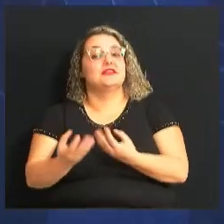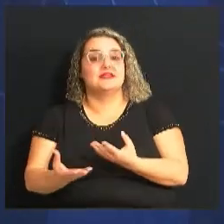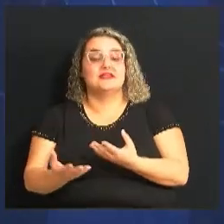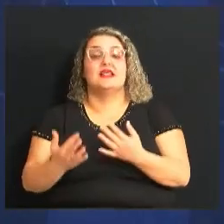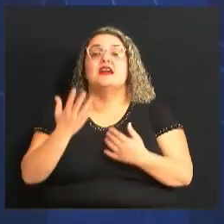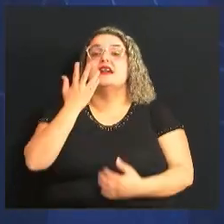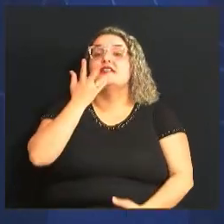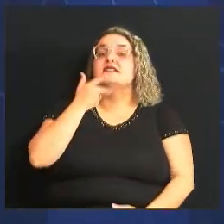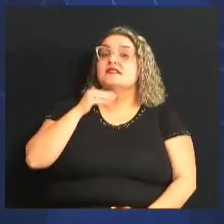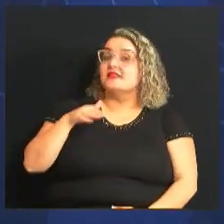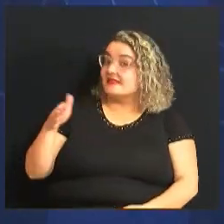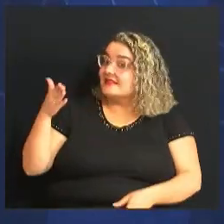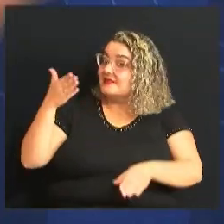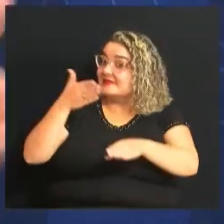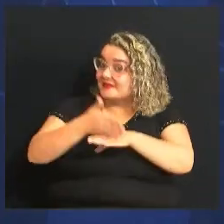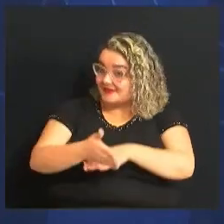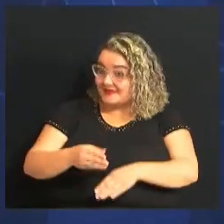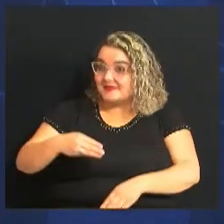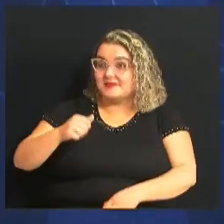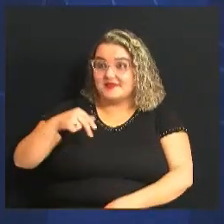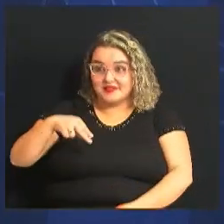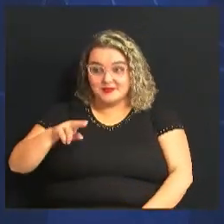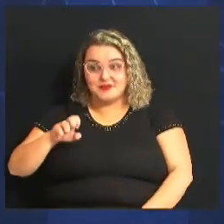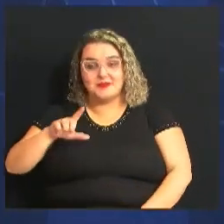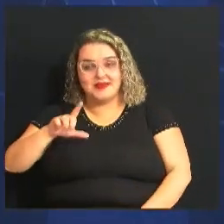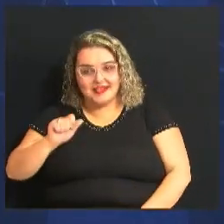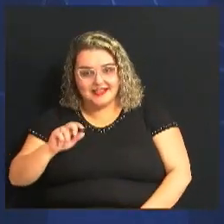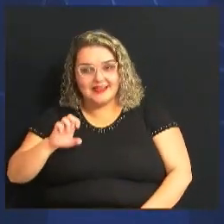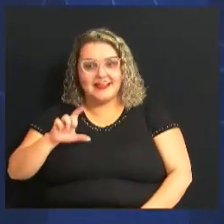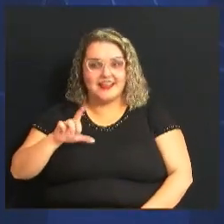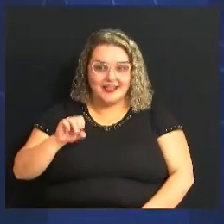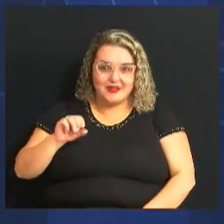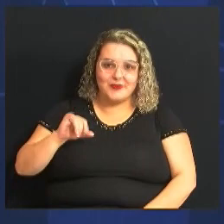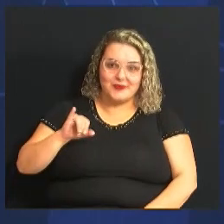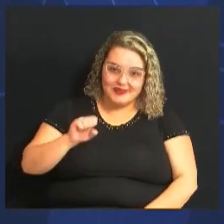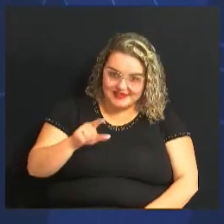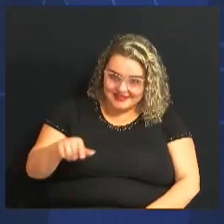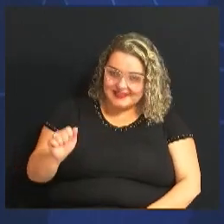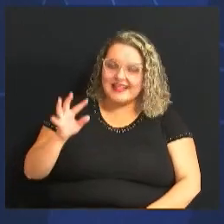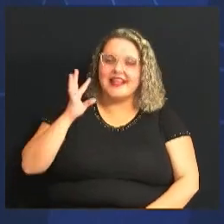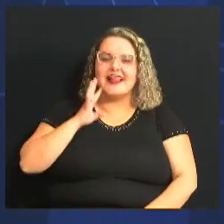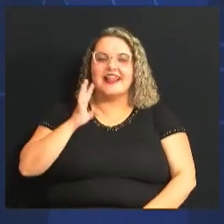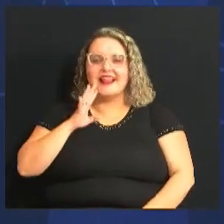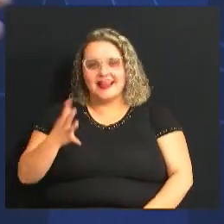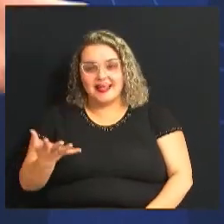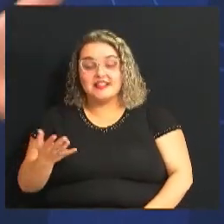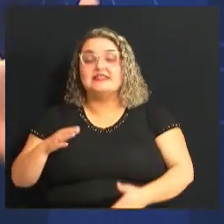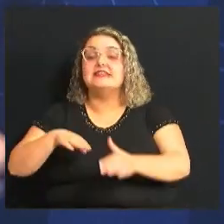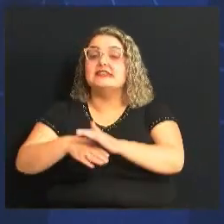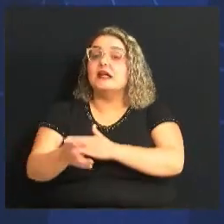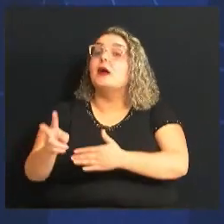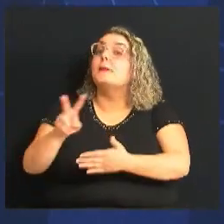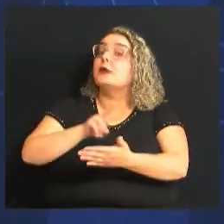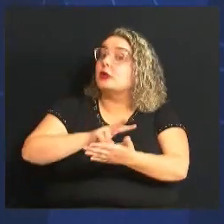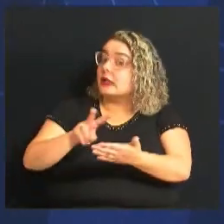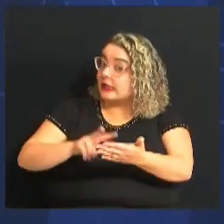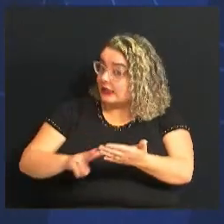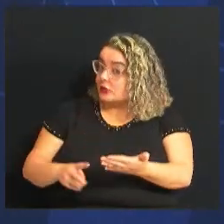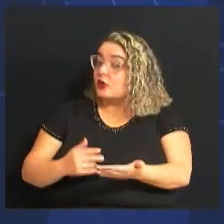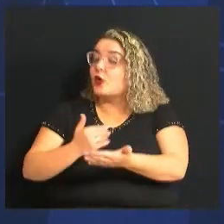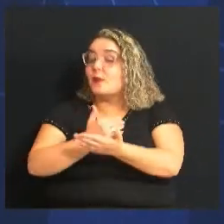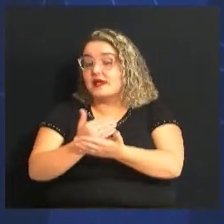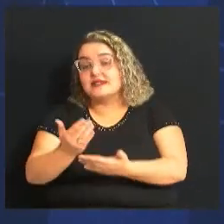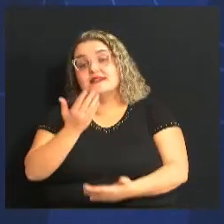que participaram, né, a Manuela, a Heloísa, muito bacana esse hábito da leitura, né, se começar